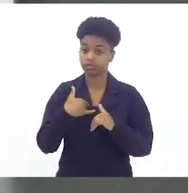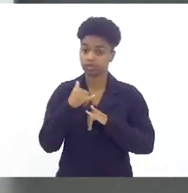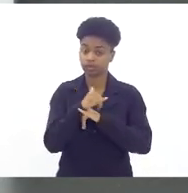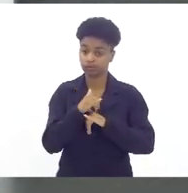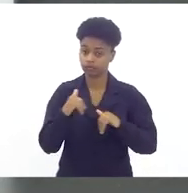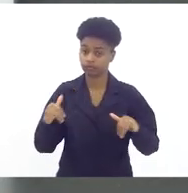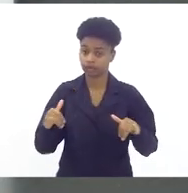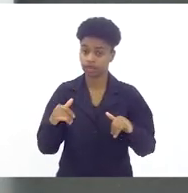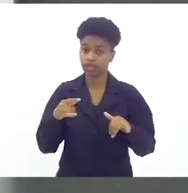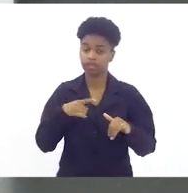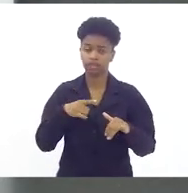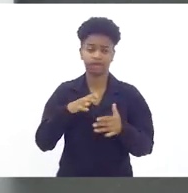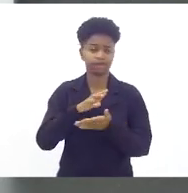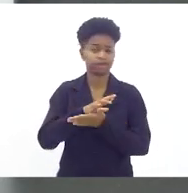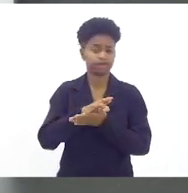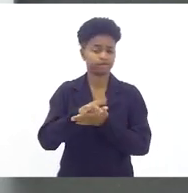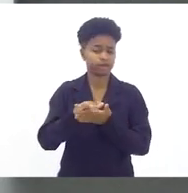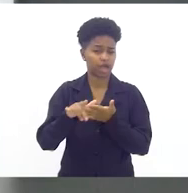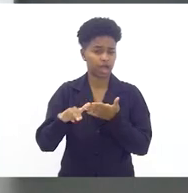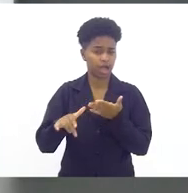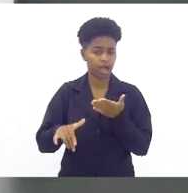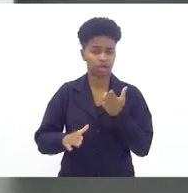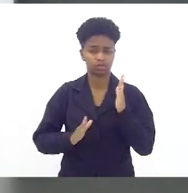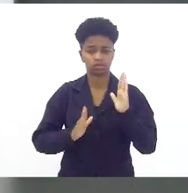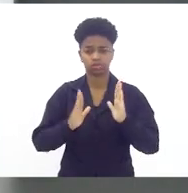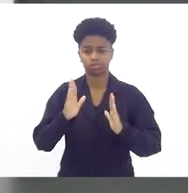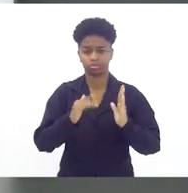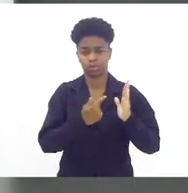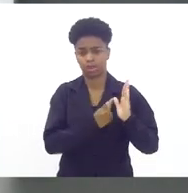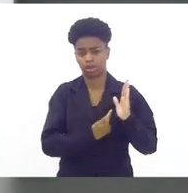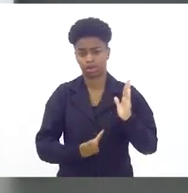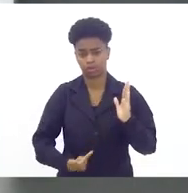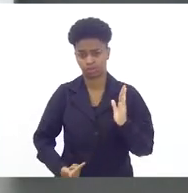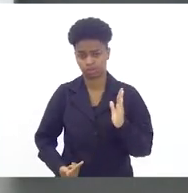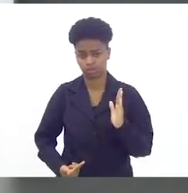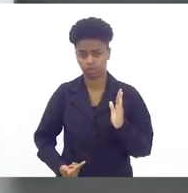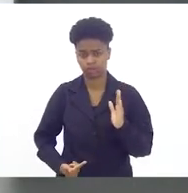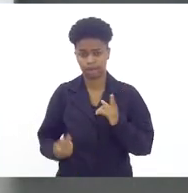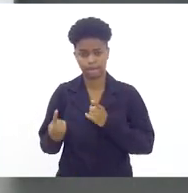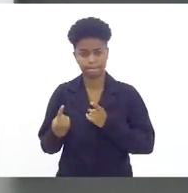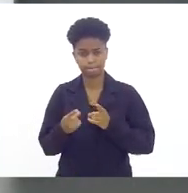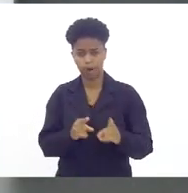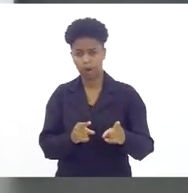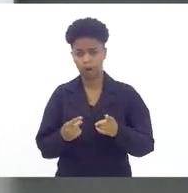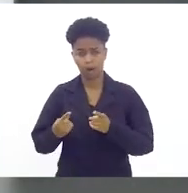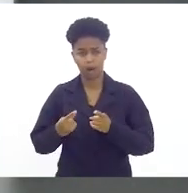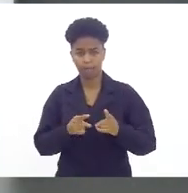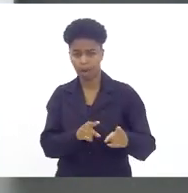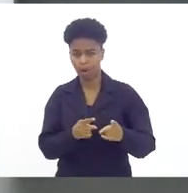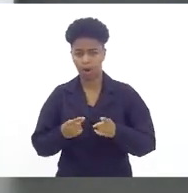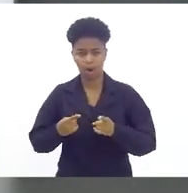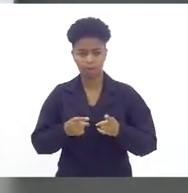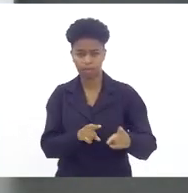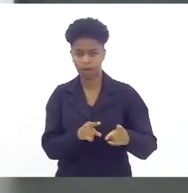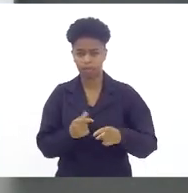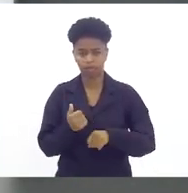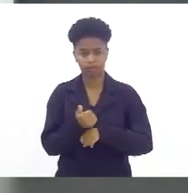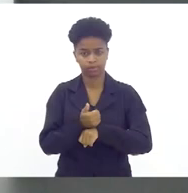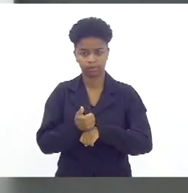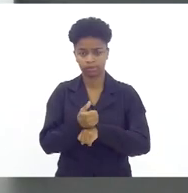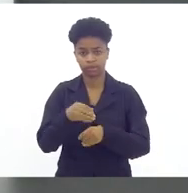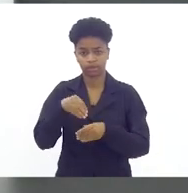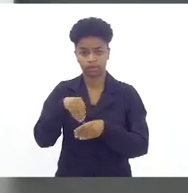sucessivos governos vem atacando a carreira da